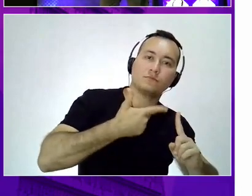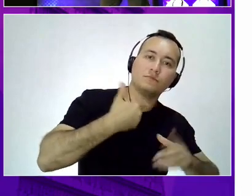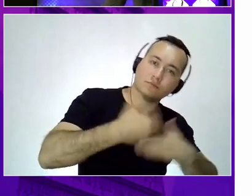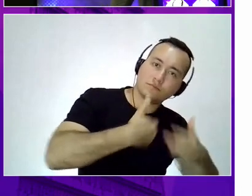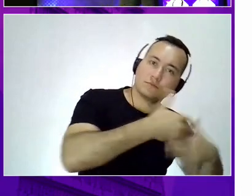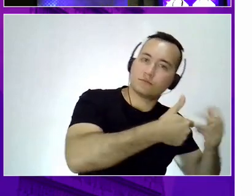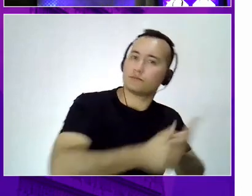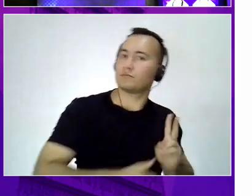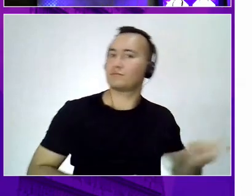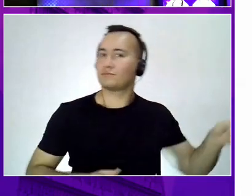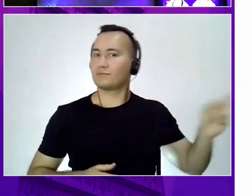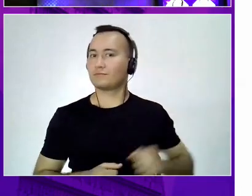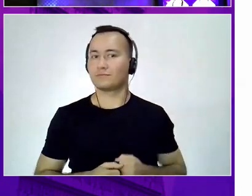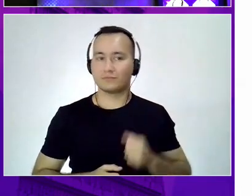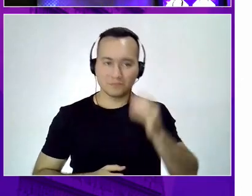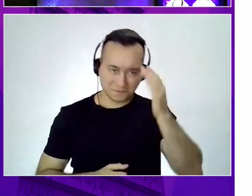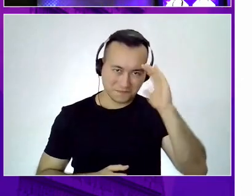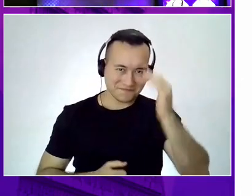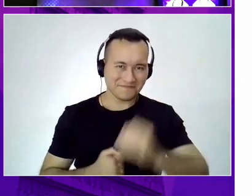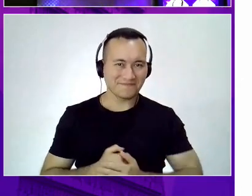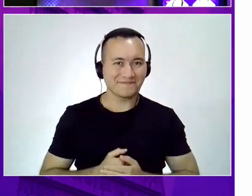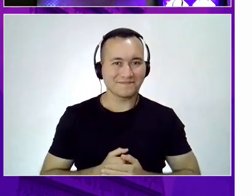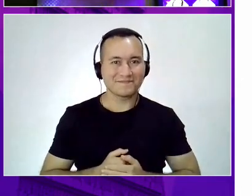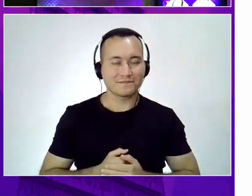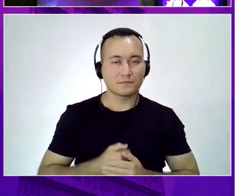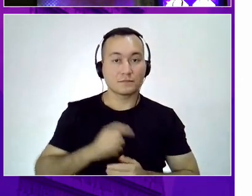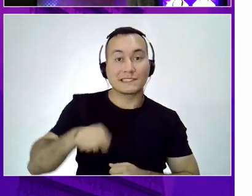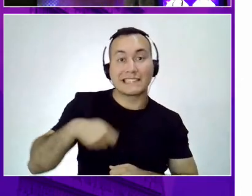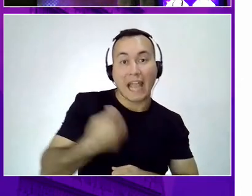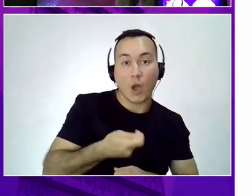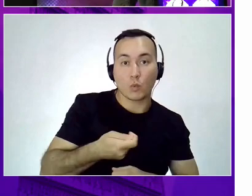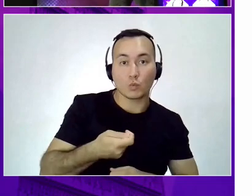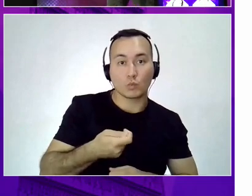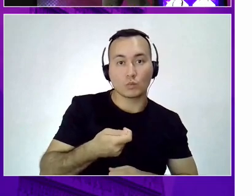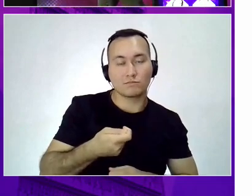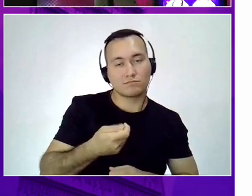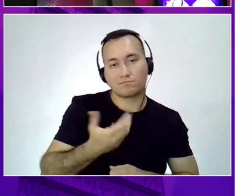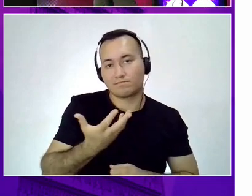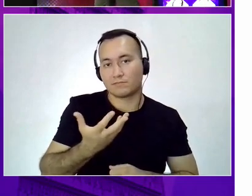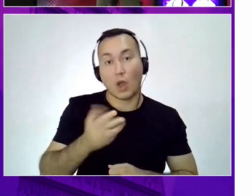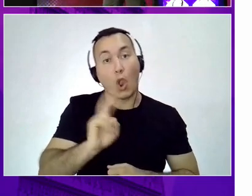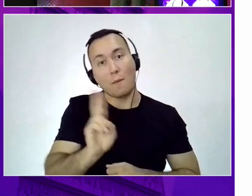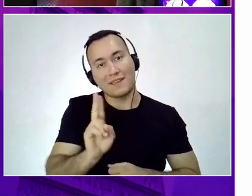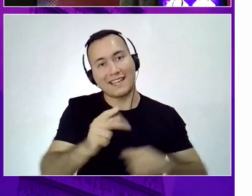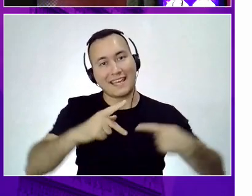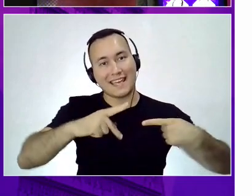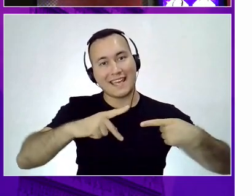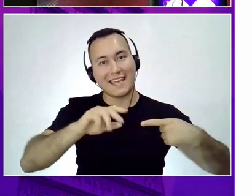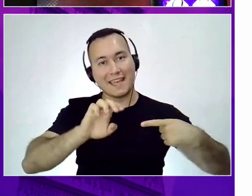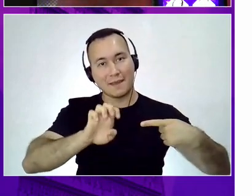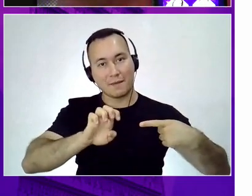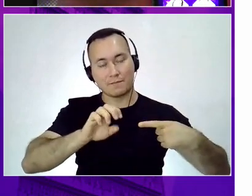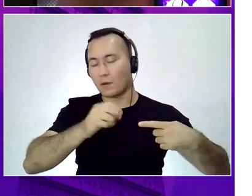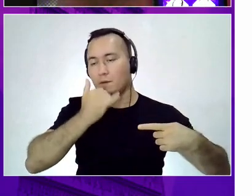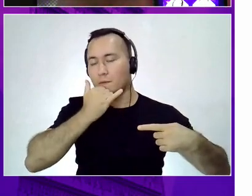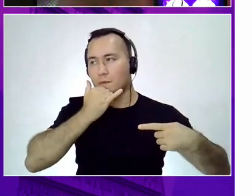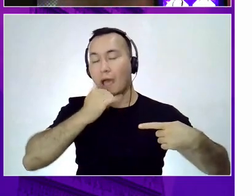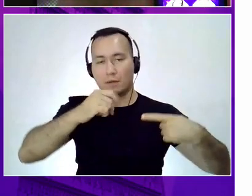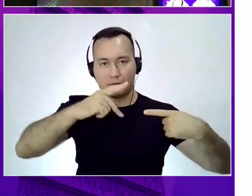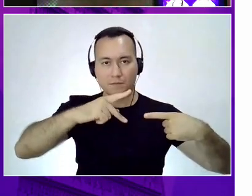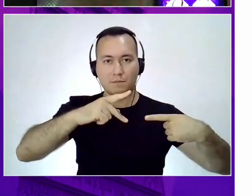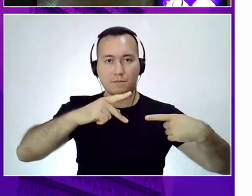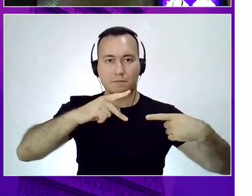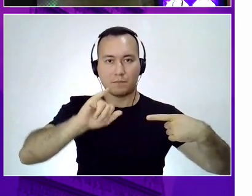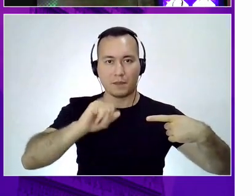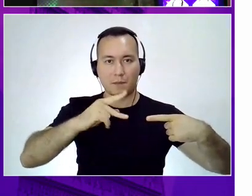certo? Então, pensando um pouquinho na evolução de como a gente vem desenvolvendo software, lá no começo, vamos botar aqui um ano de corte,